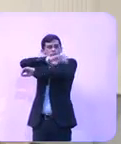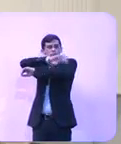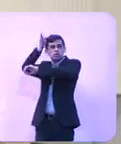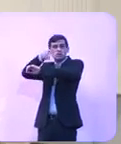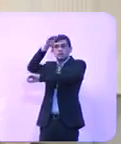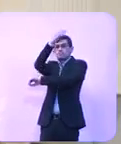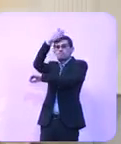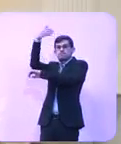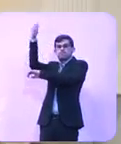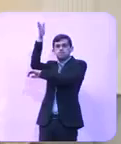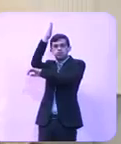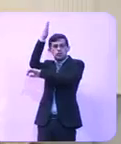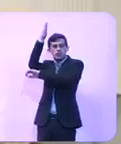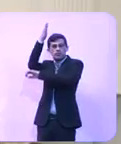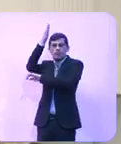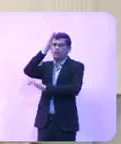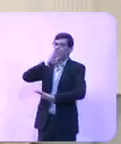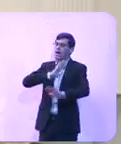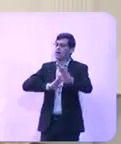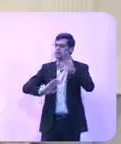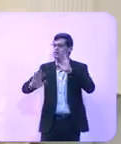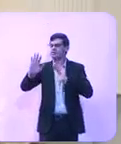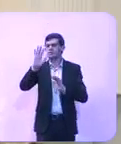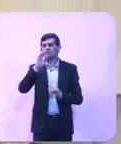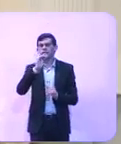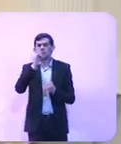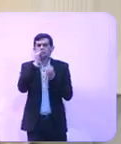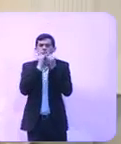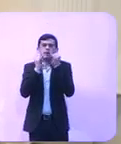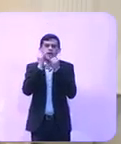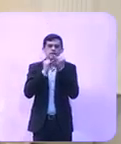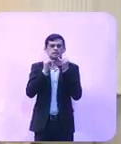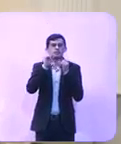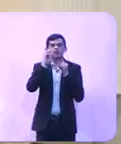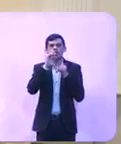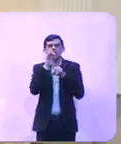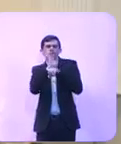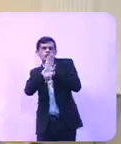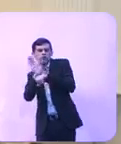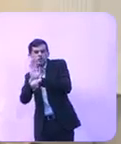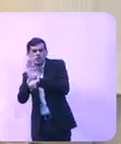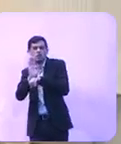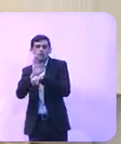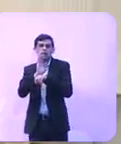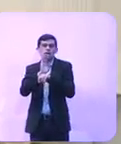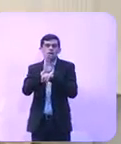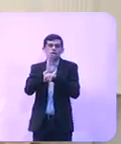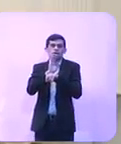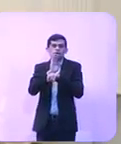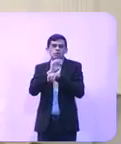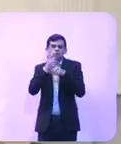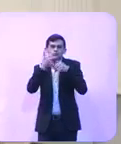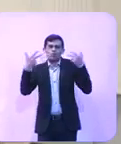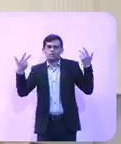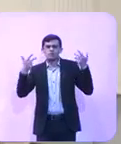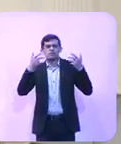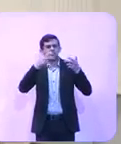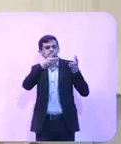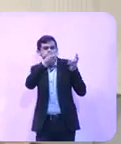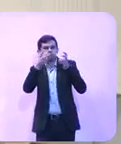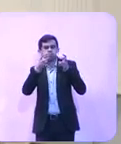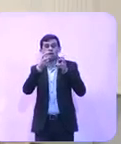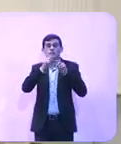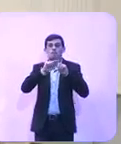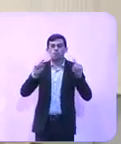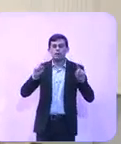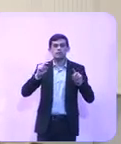colina. Talvez isso possa ser um pouco de cena, de um filme hollywoodiano.